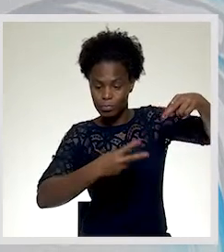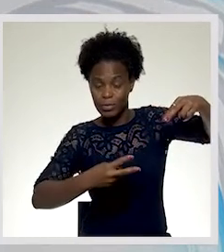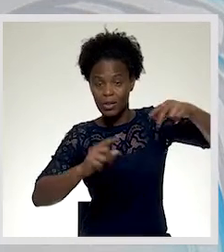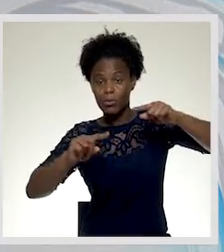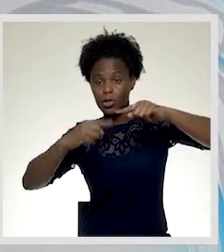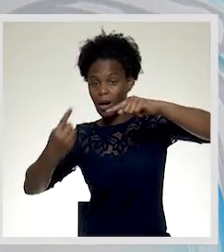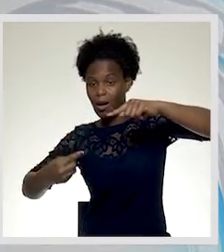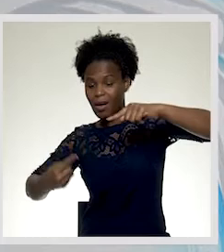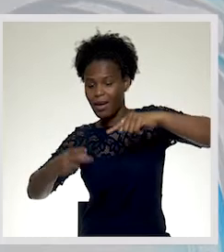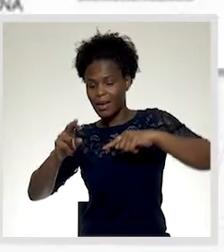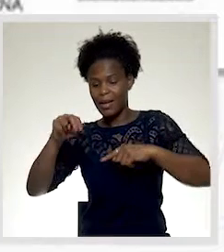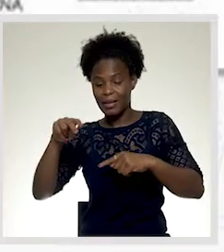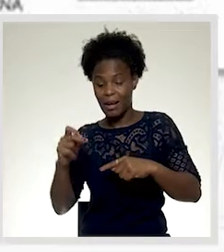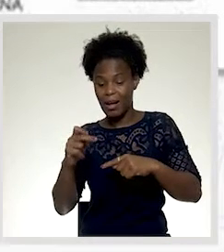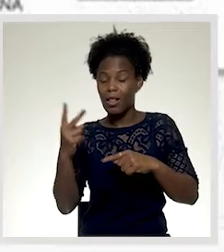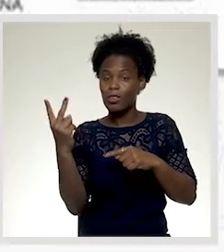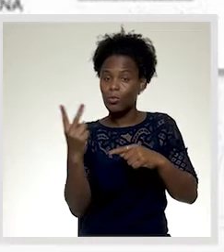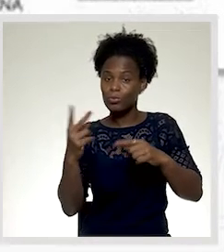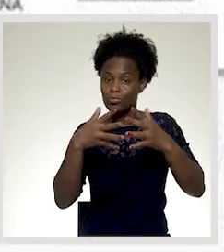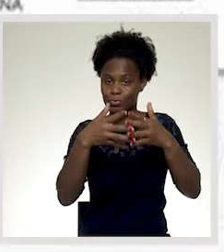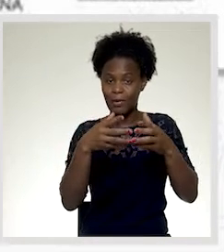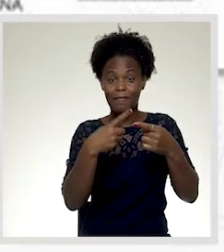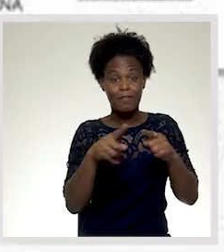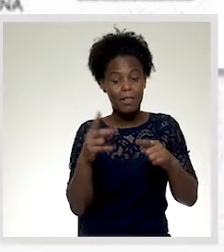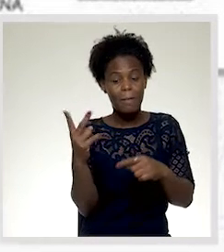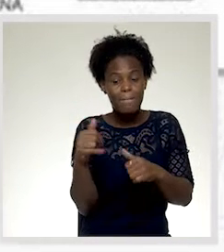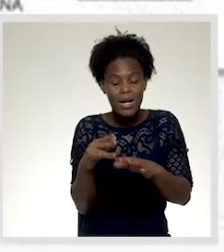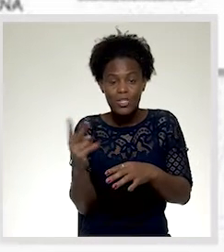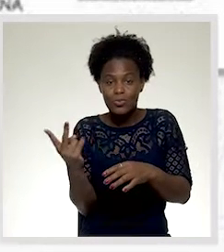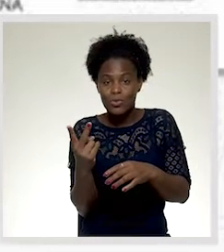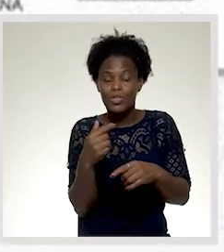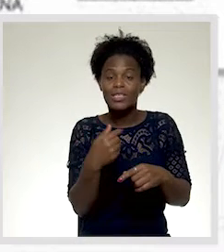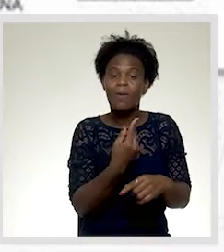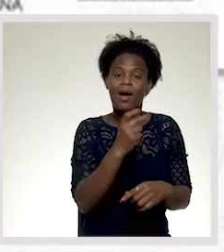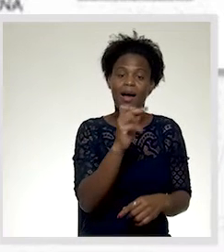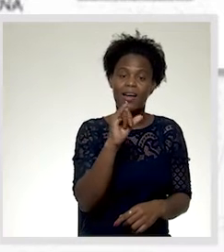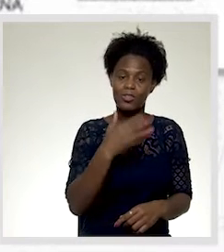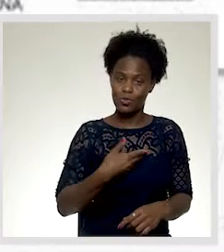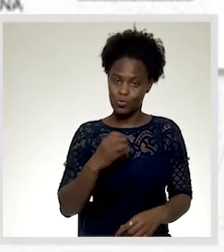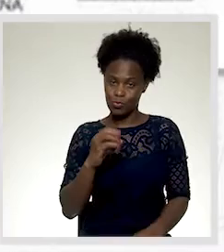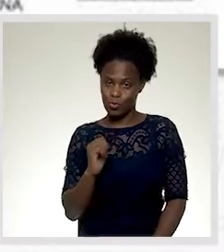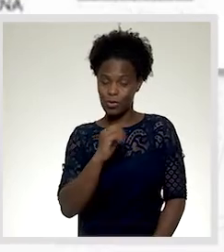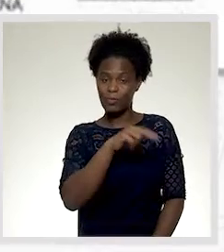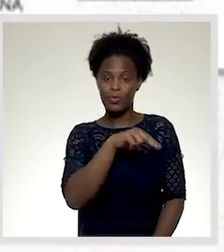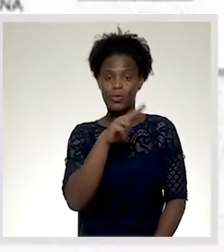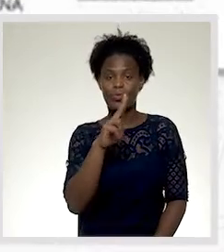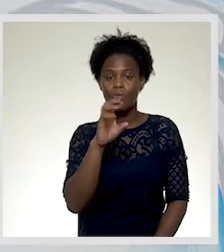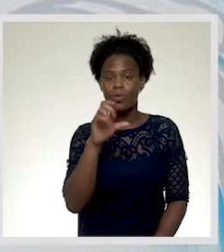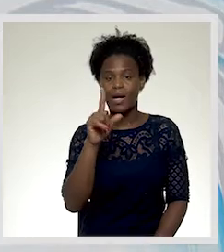E temos aqui a estrutura do RNA, que são duas estruturas diferentes, mas ambos são ácidos